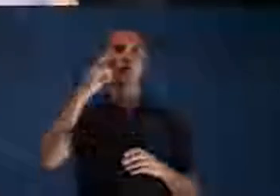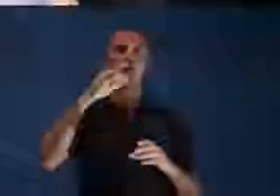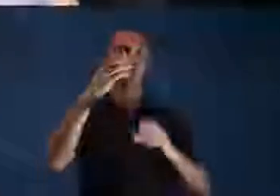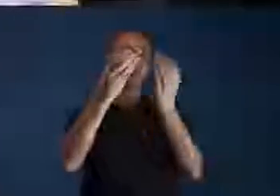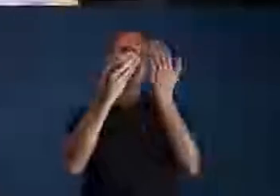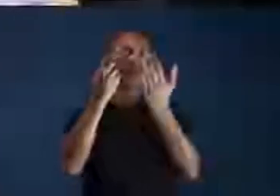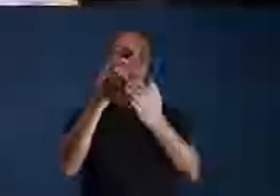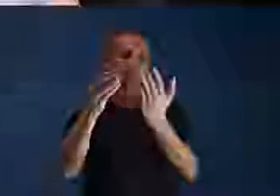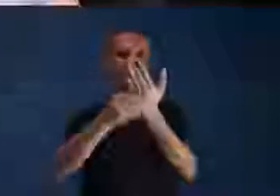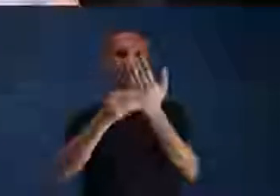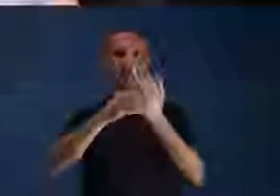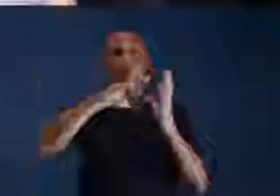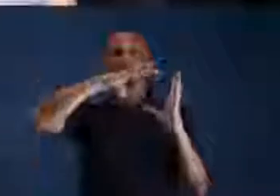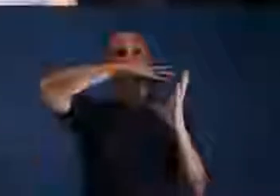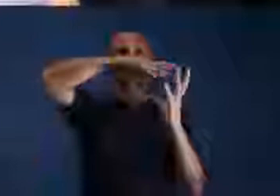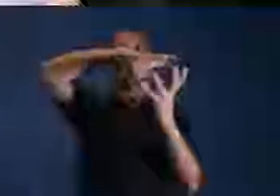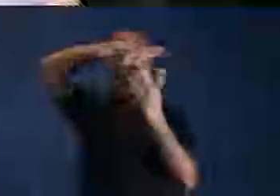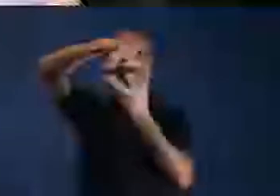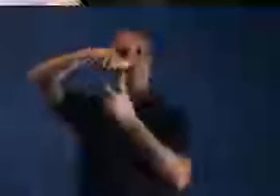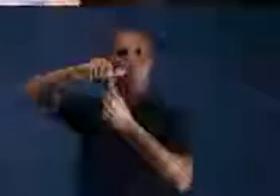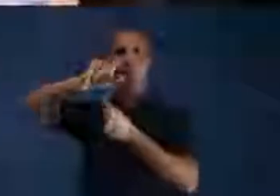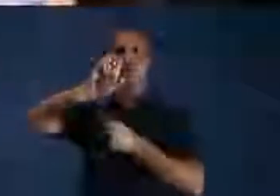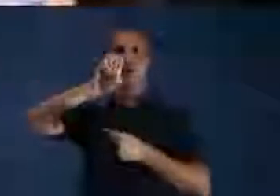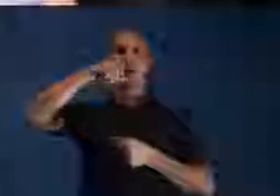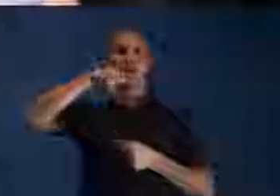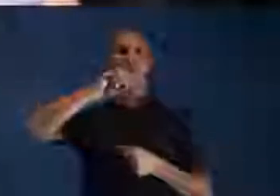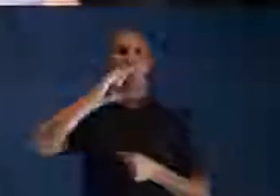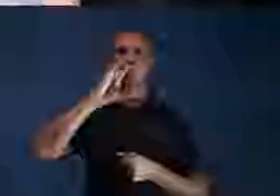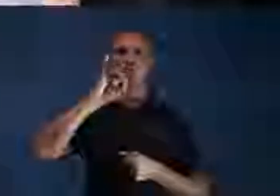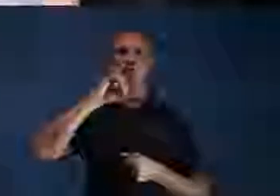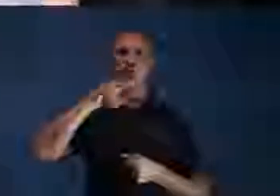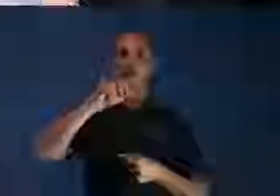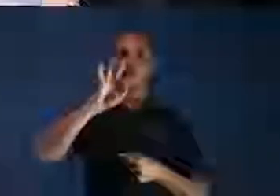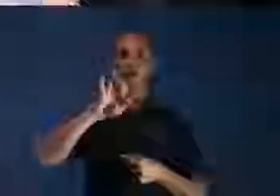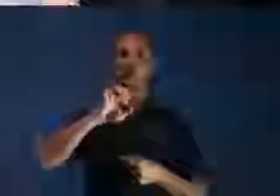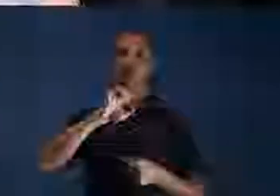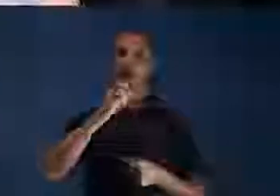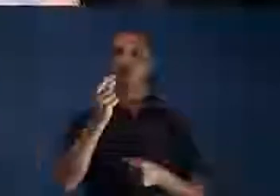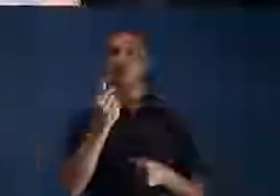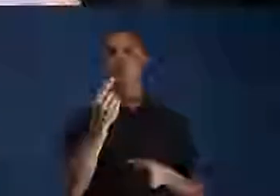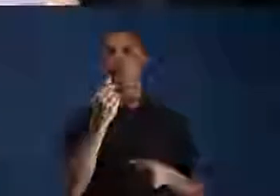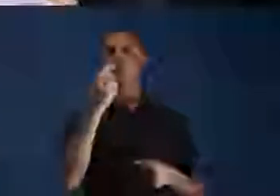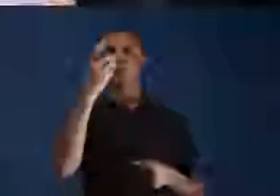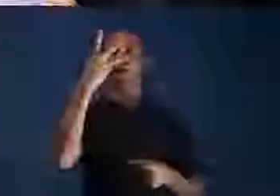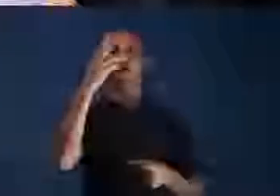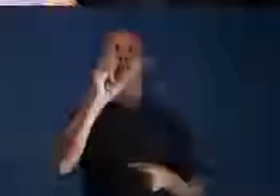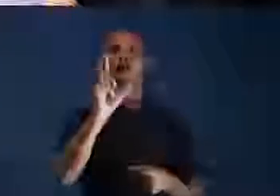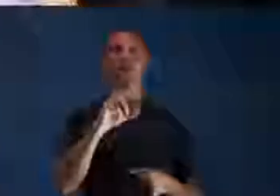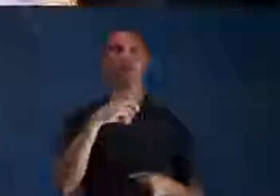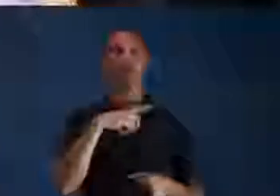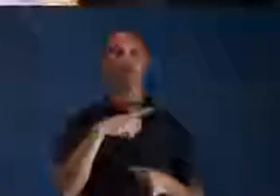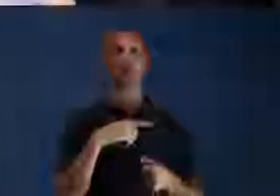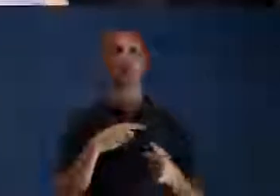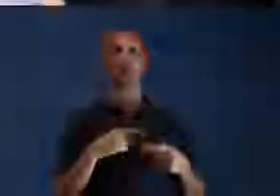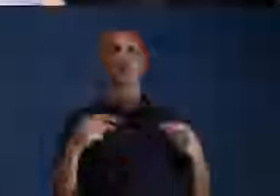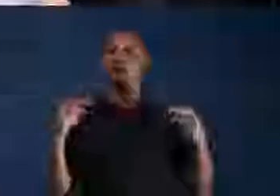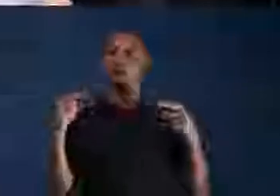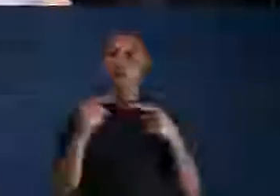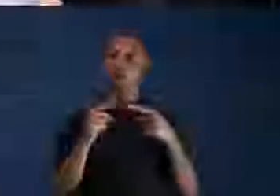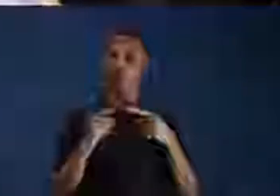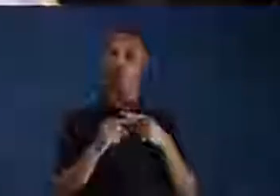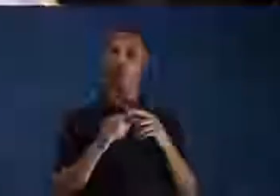Emocionante, ele custa R$3. Então, quem tiver interesse, ele tem 700 páginas. É uma